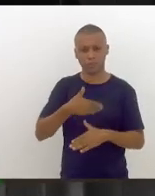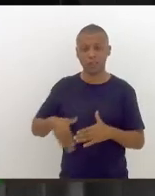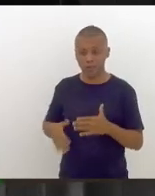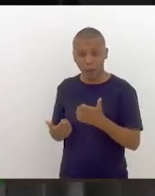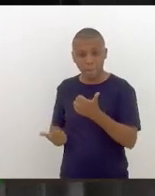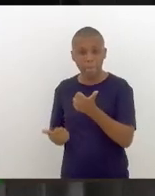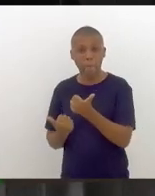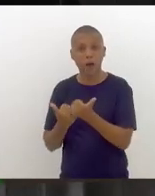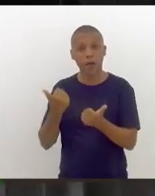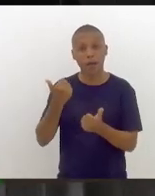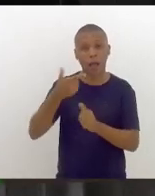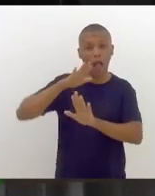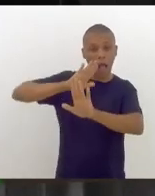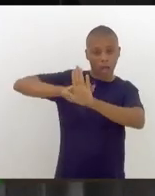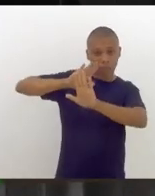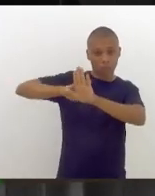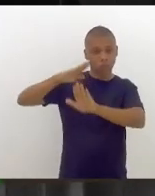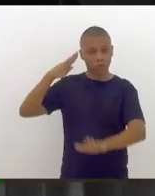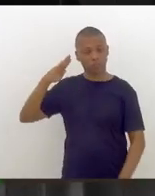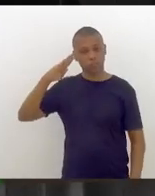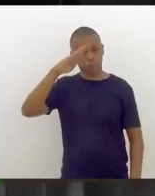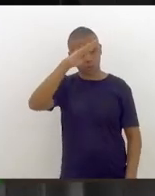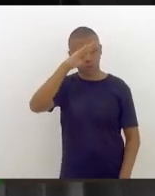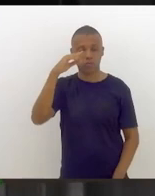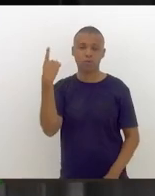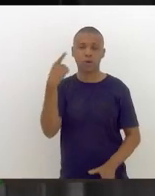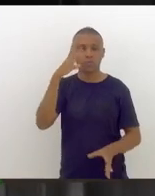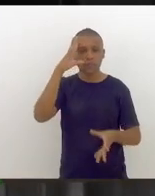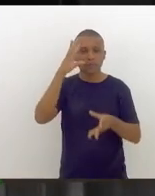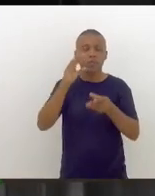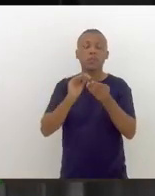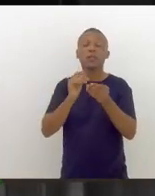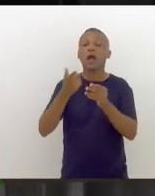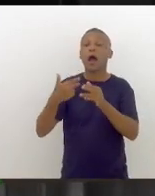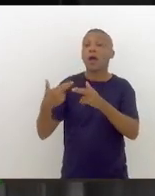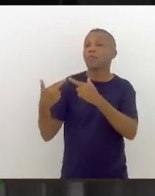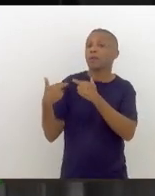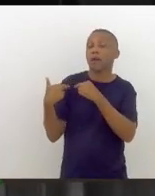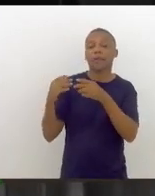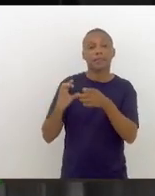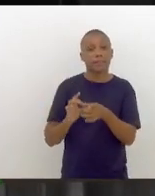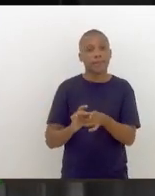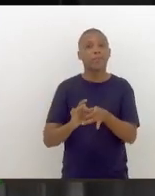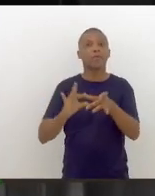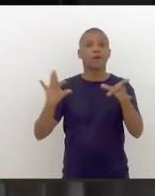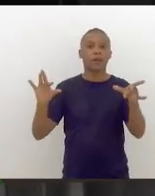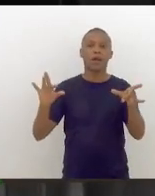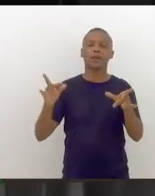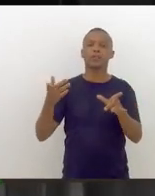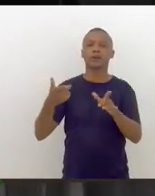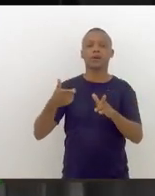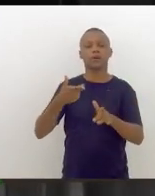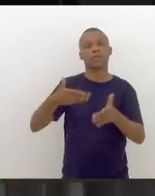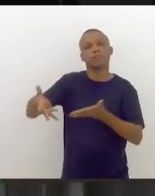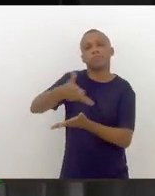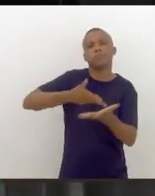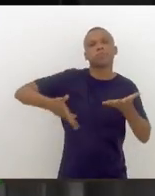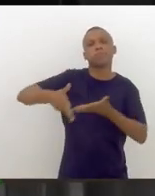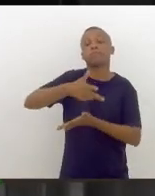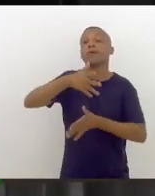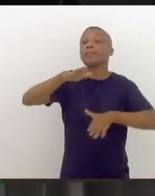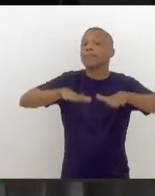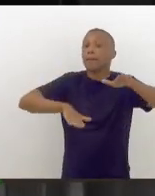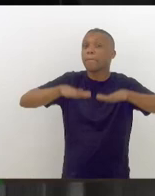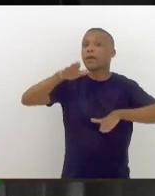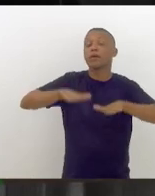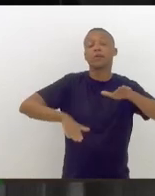a gente tem que também entender que a responsabilidade democrática e republicana vai depender desse